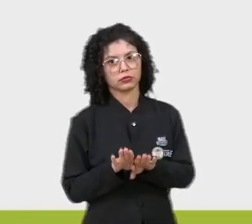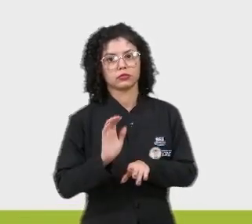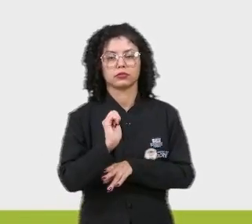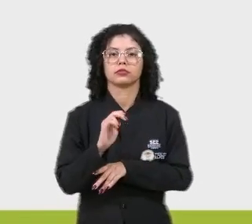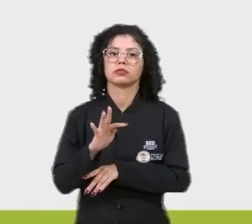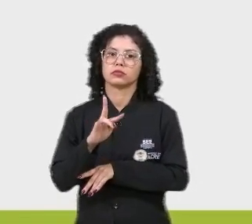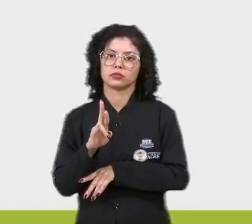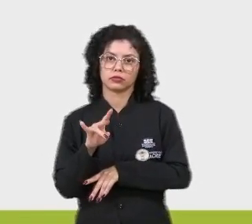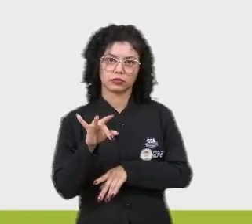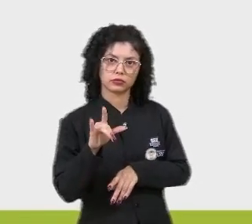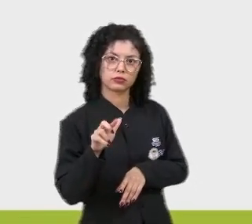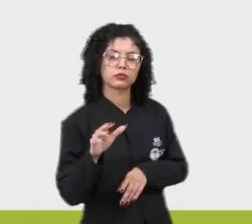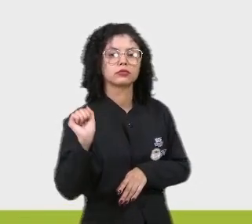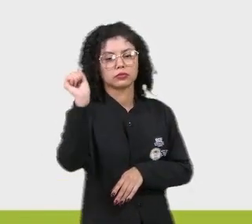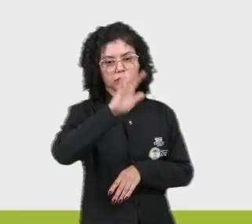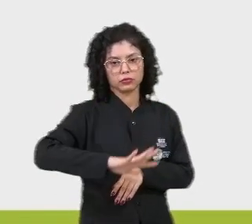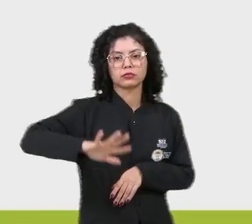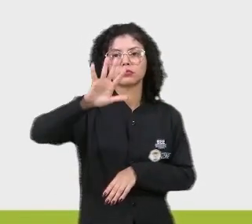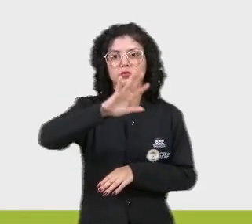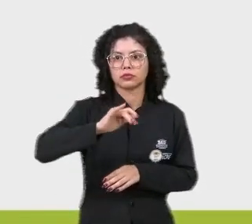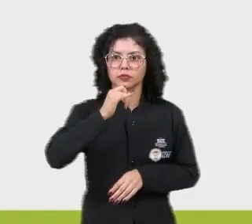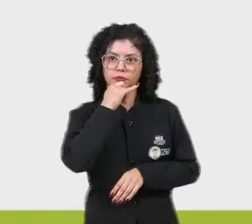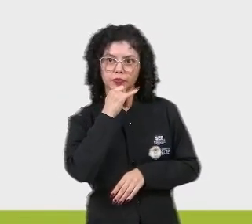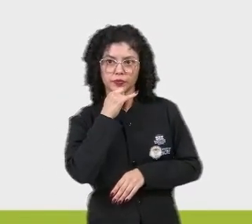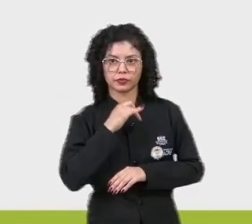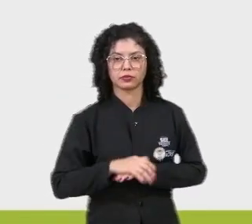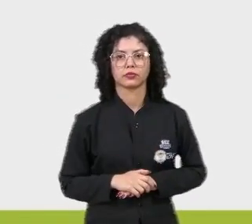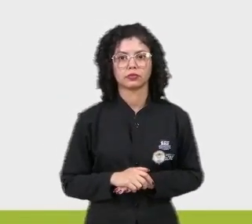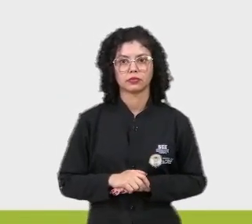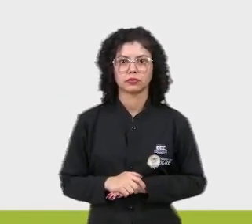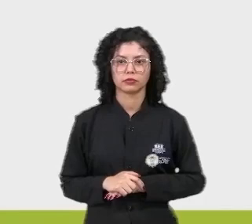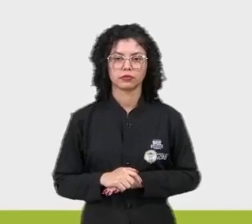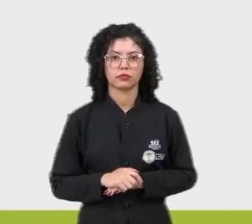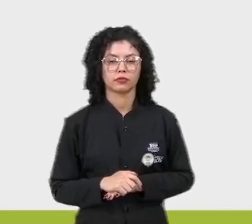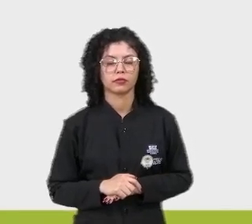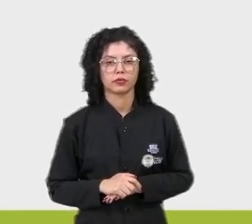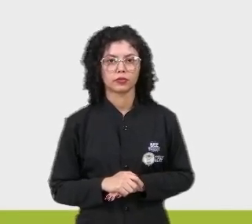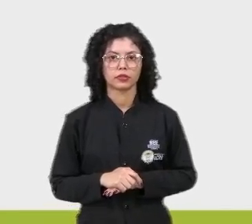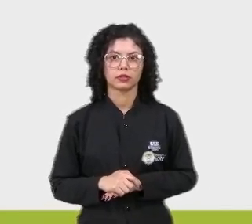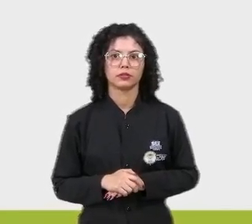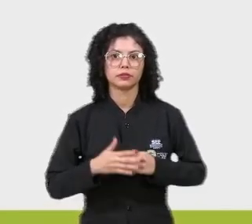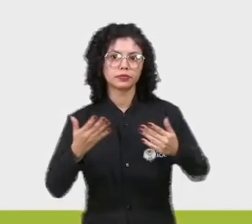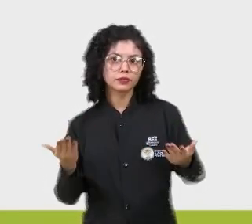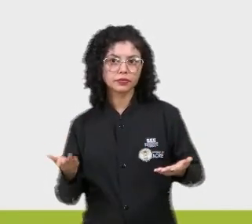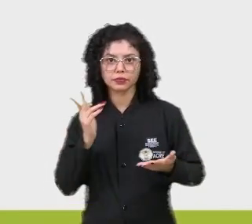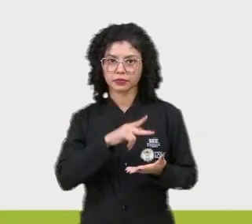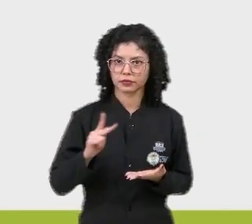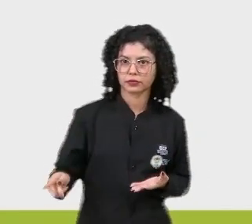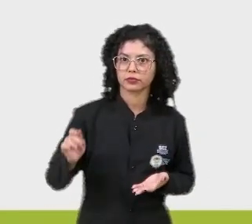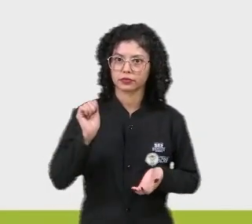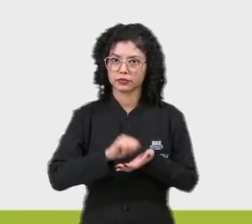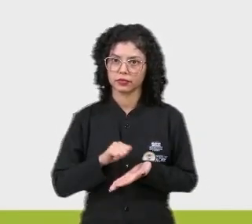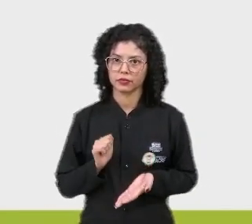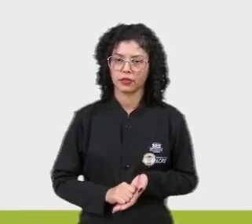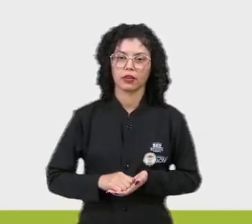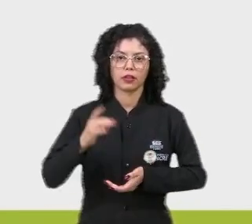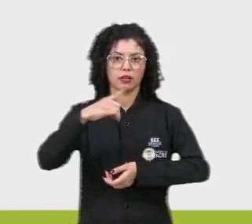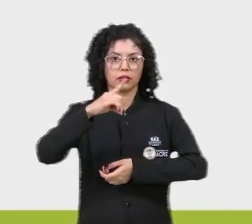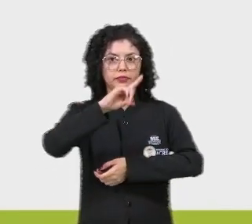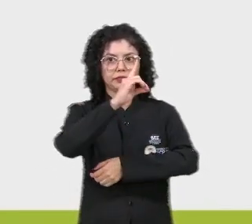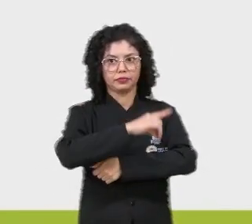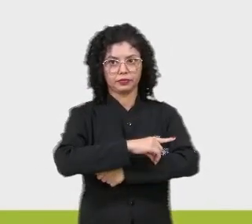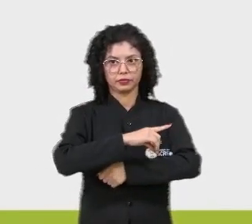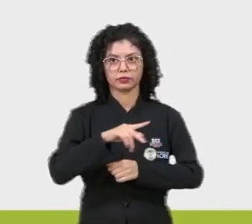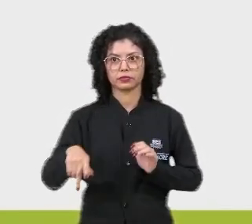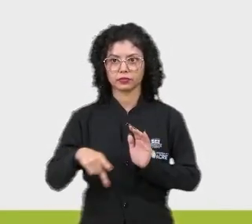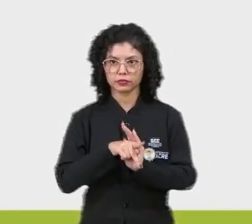automóvel que é um veículo por por exemplo que seriam um hiperônimo professor vou escrever sobre a dengue dengue